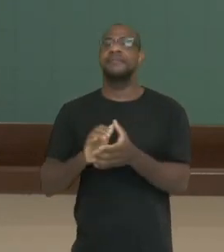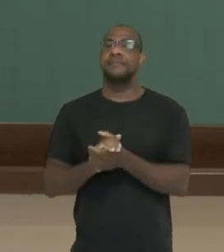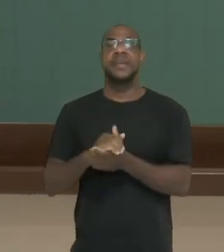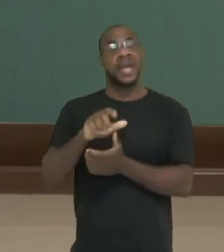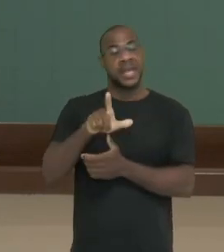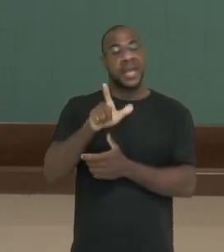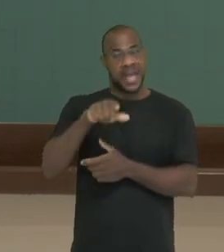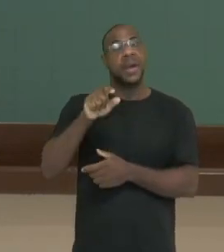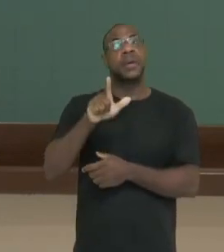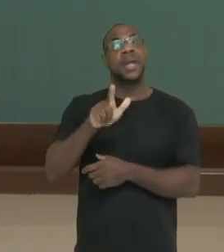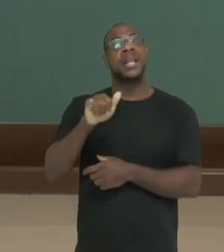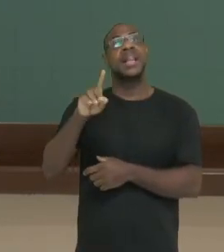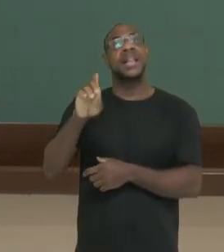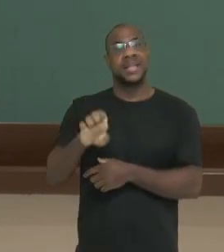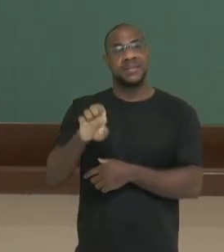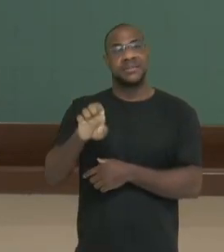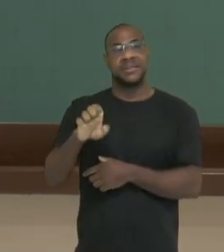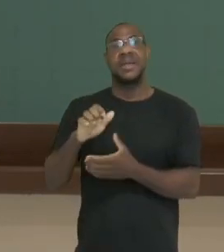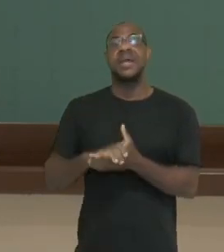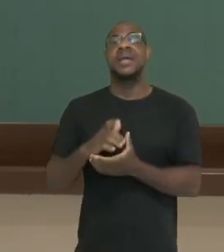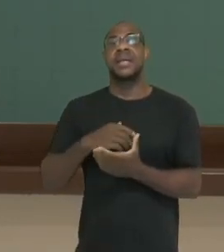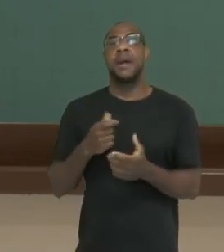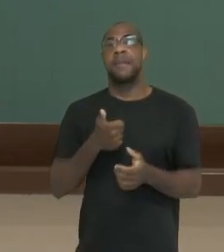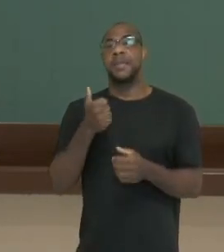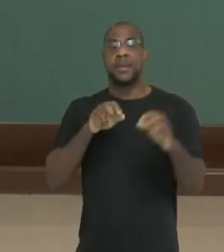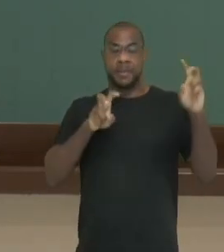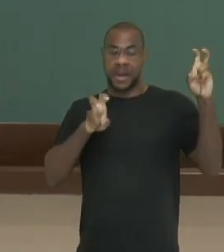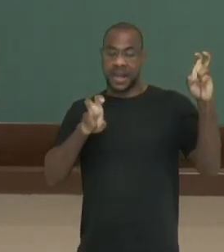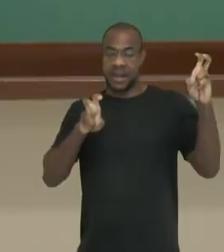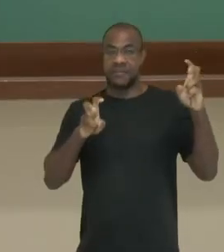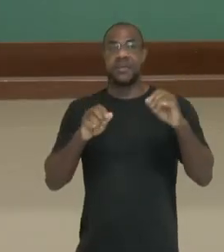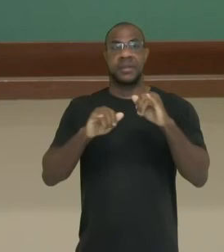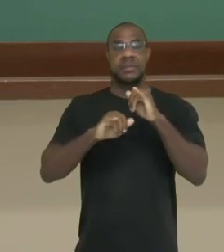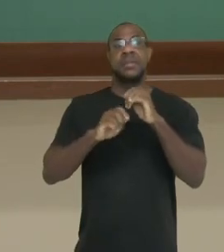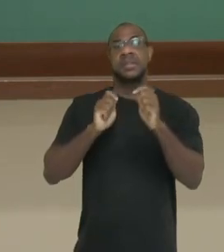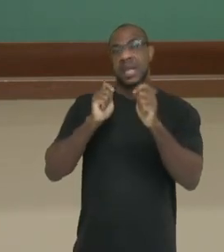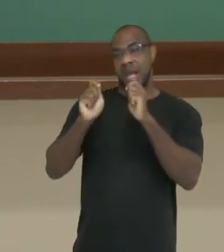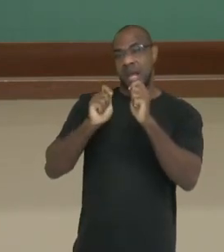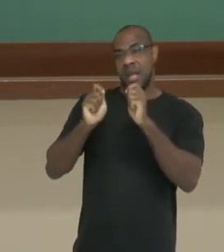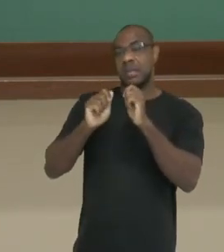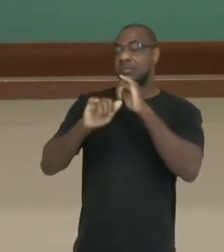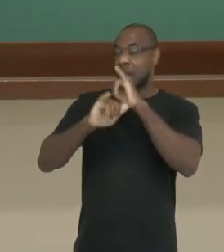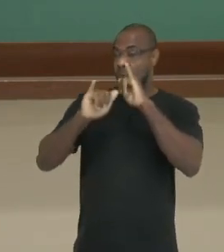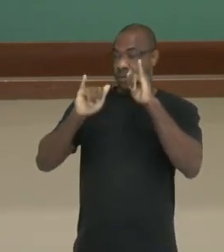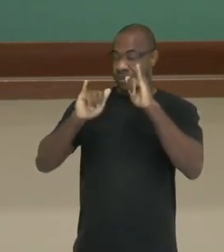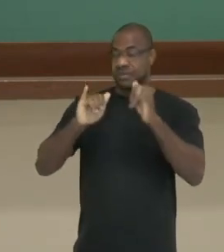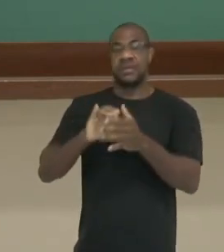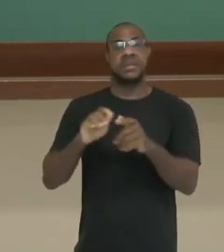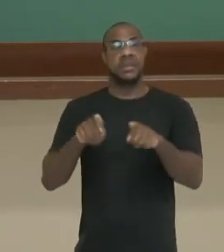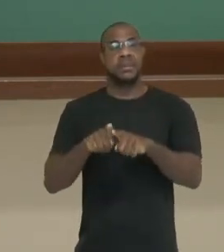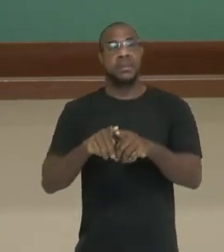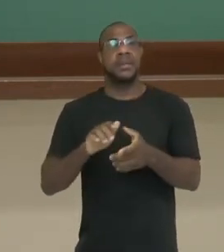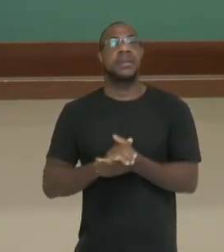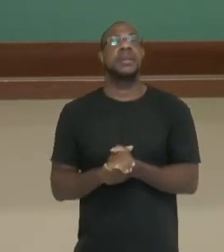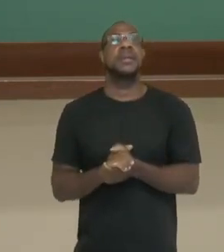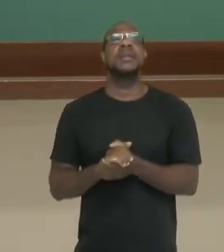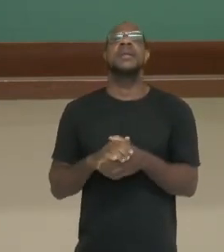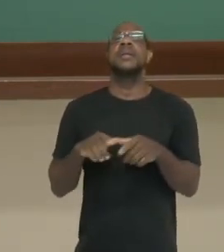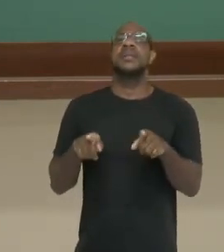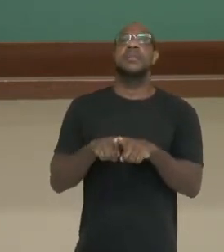que geralmente se apresenta já no primeiro parágrafo da notícia, né? Além de terem compreendido ali a presença da manchete com